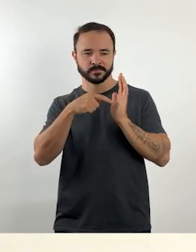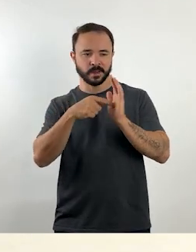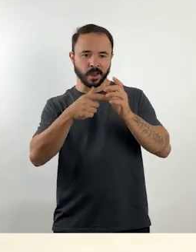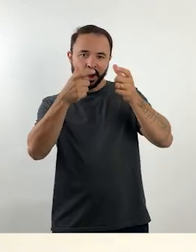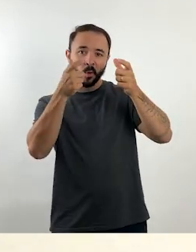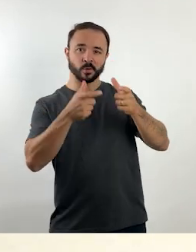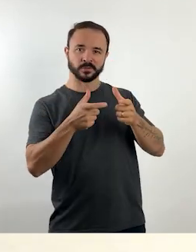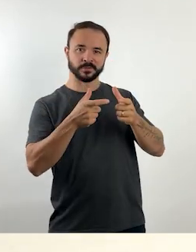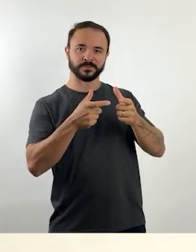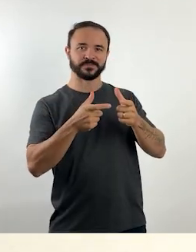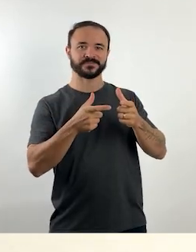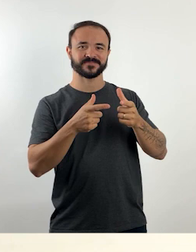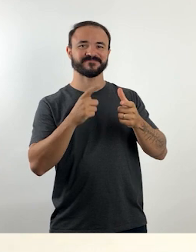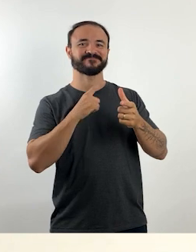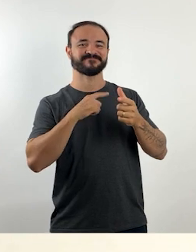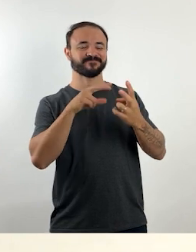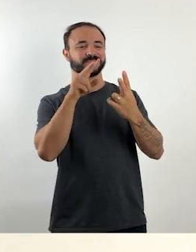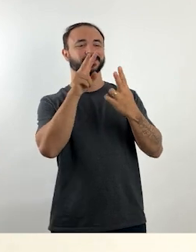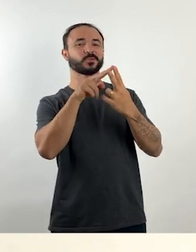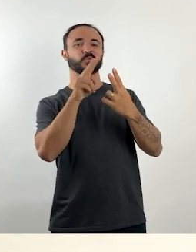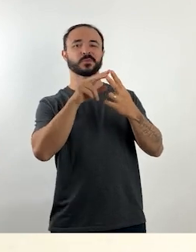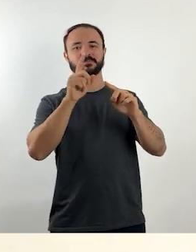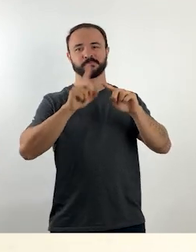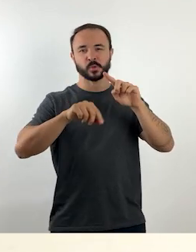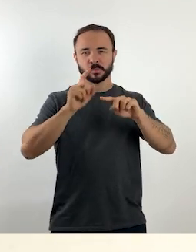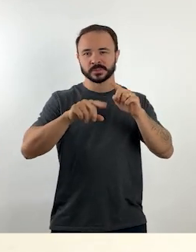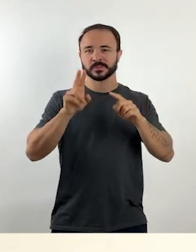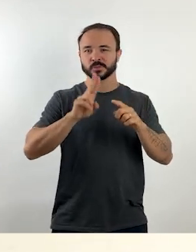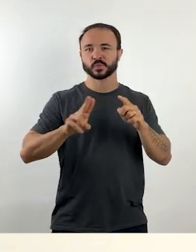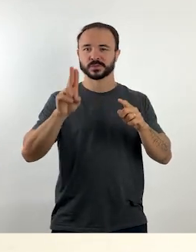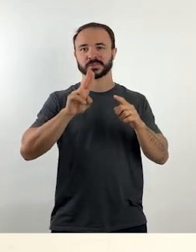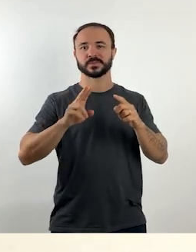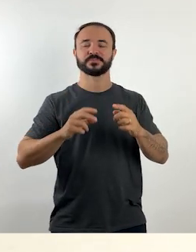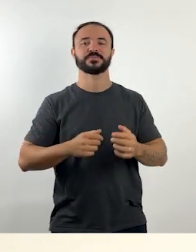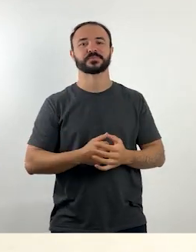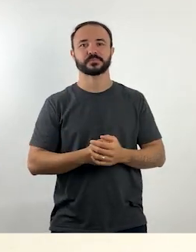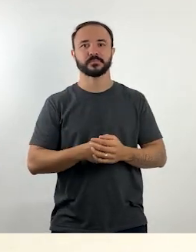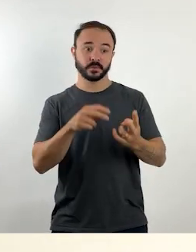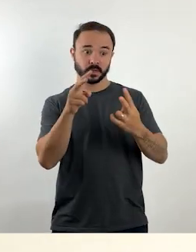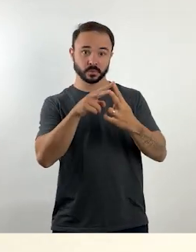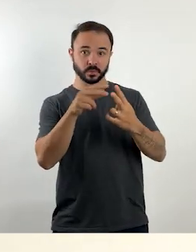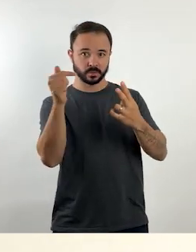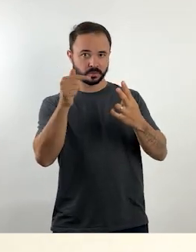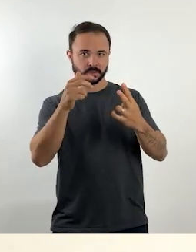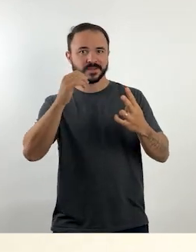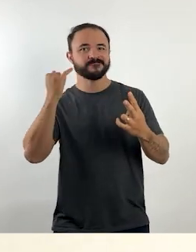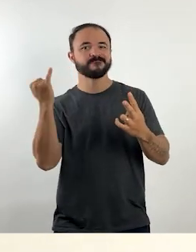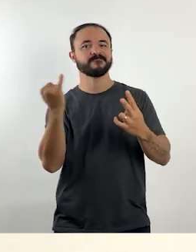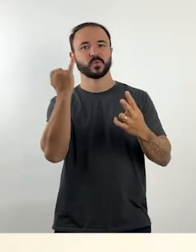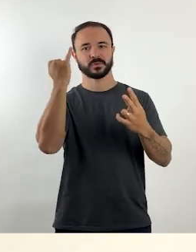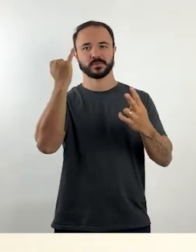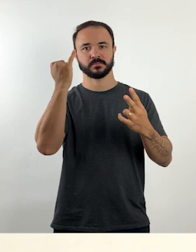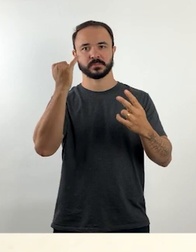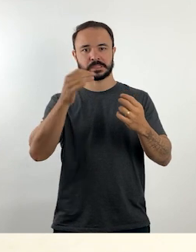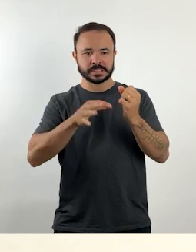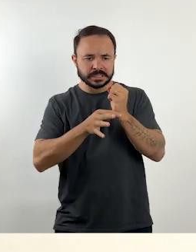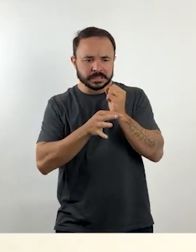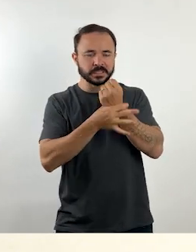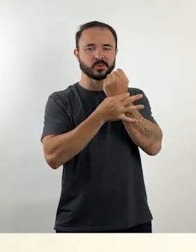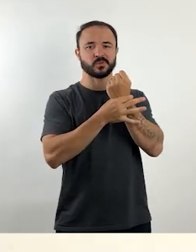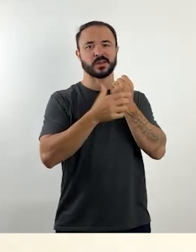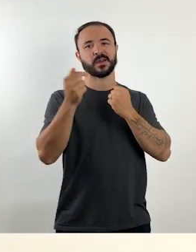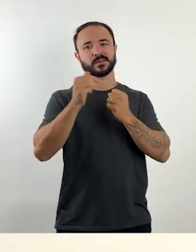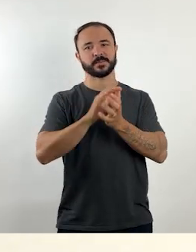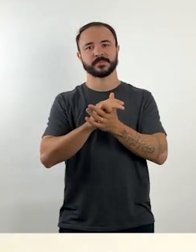aqui essas duas peças. E elas vão ser importantes para a gente dar a fixação